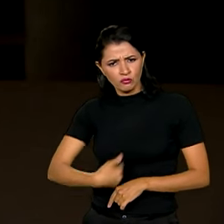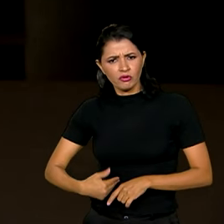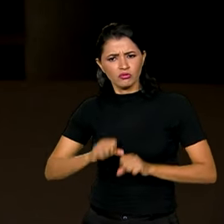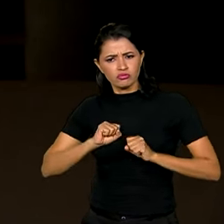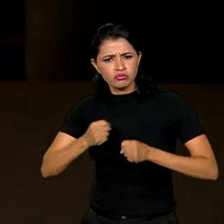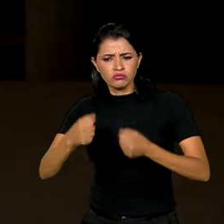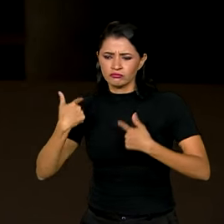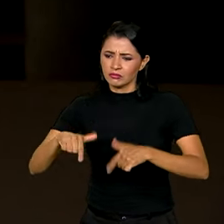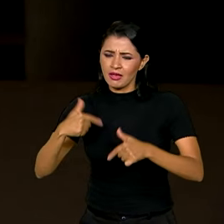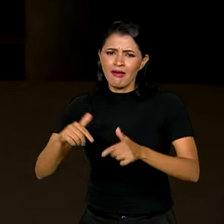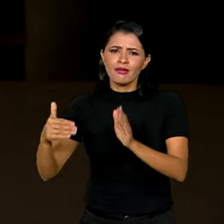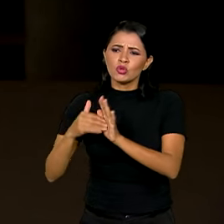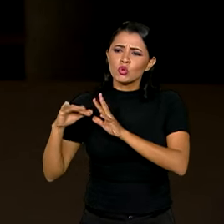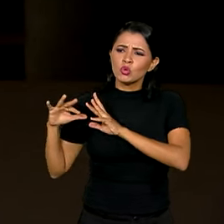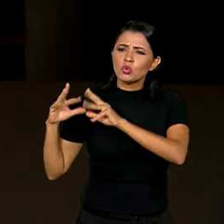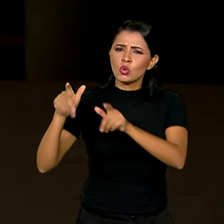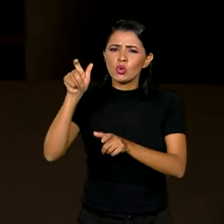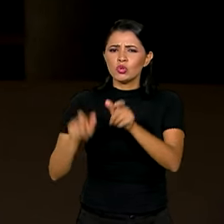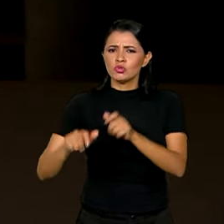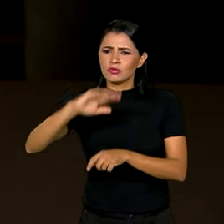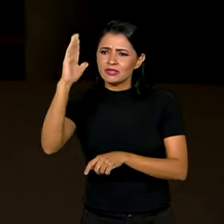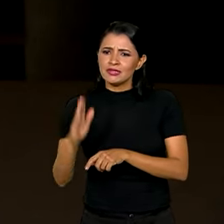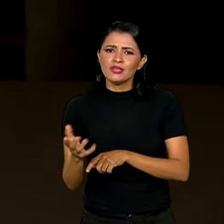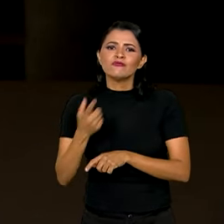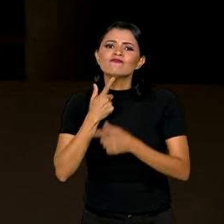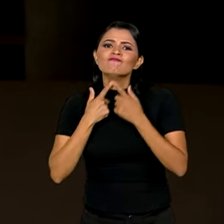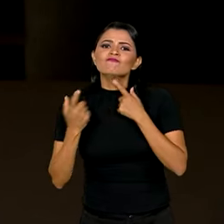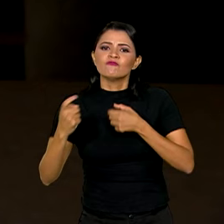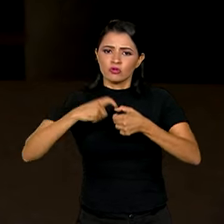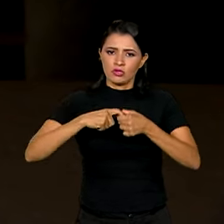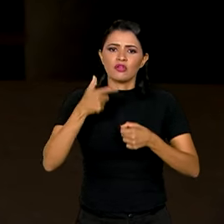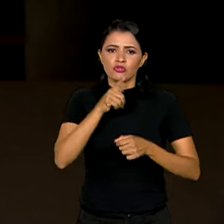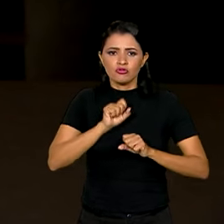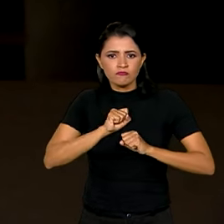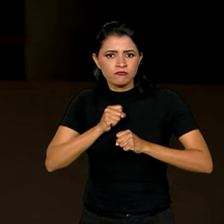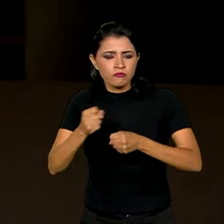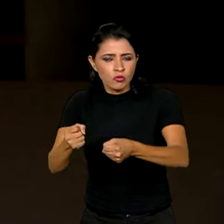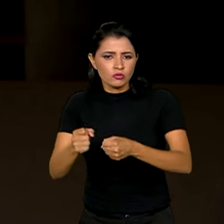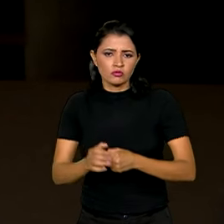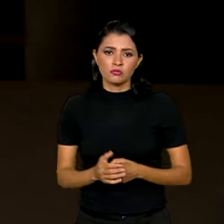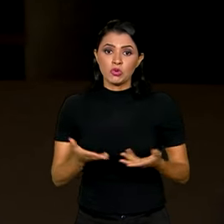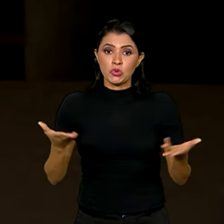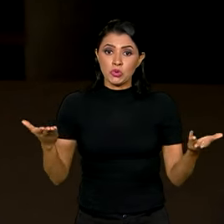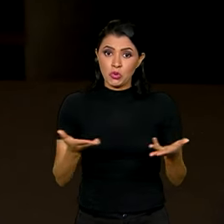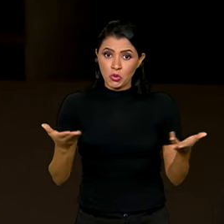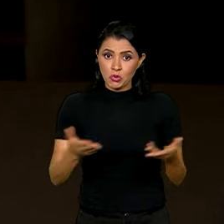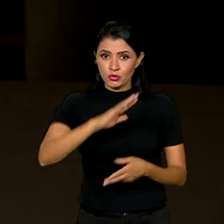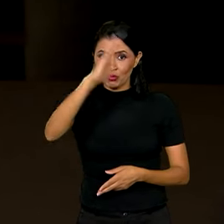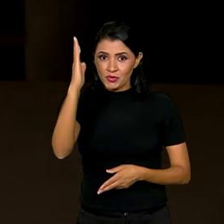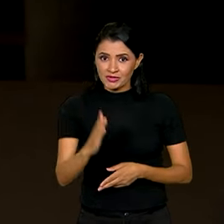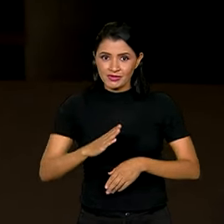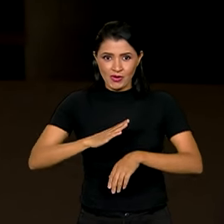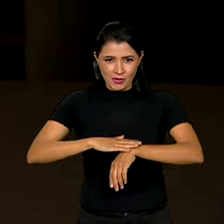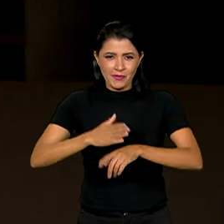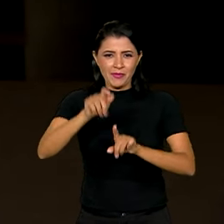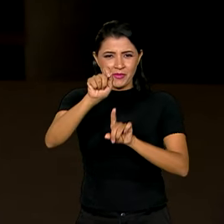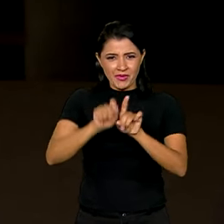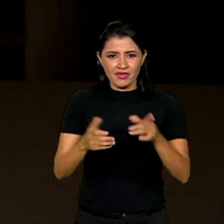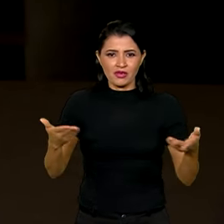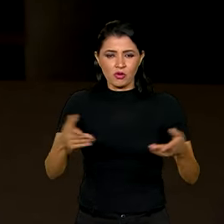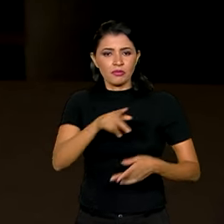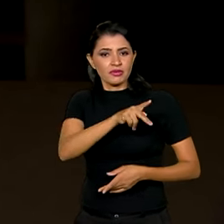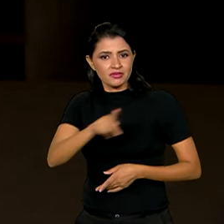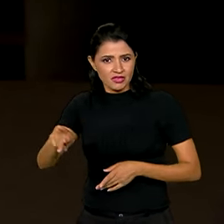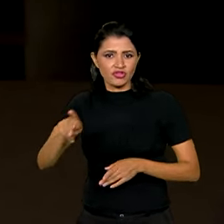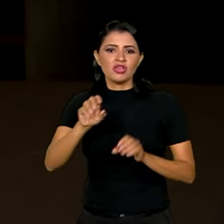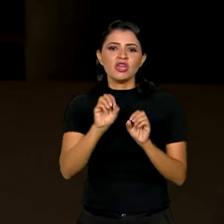trazer todos os brasileiros que queiram voltar para casa. Hoje, o Brasil, que preside neste mês o Conselho de